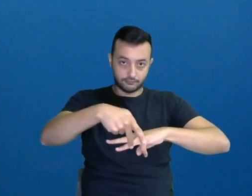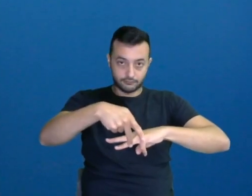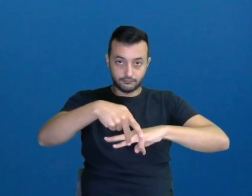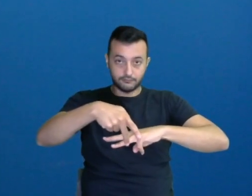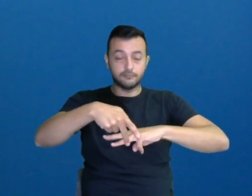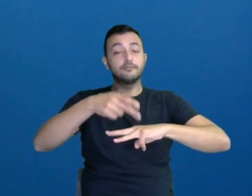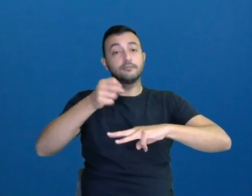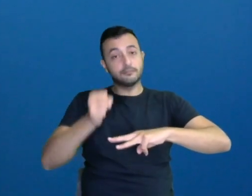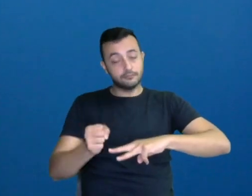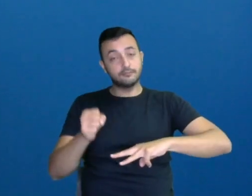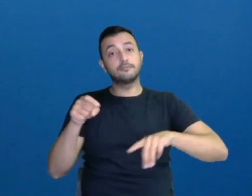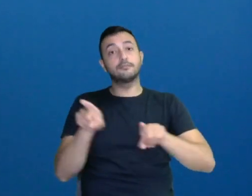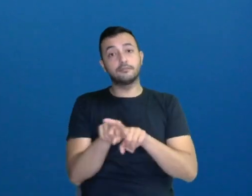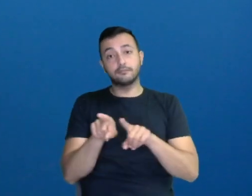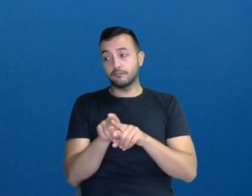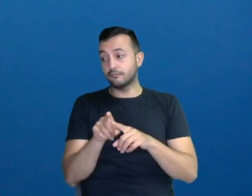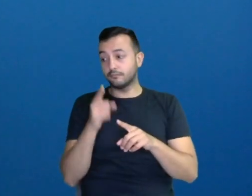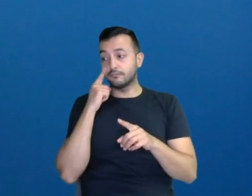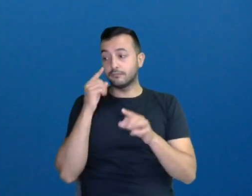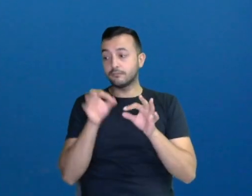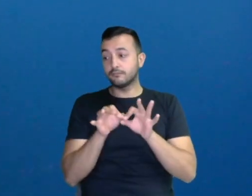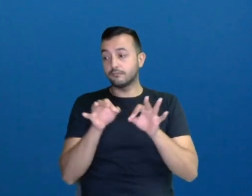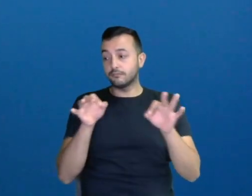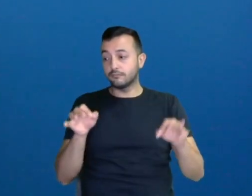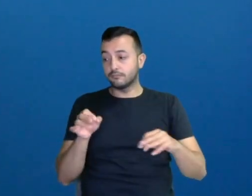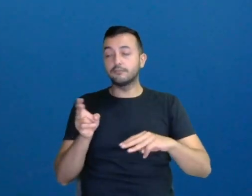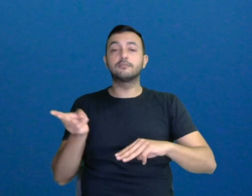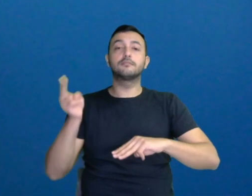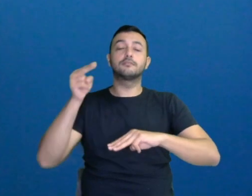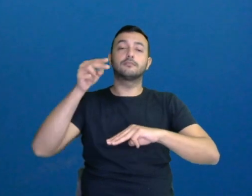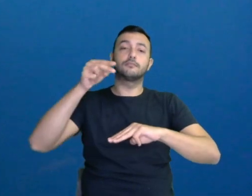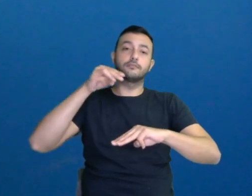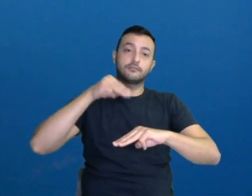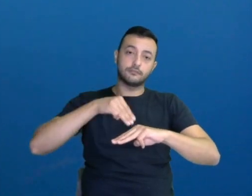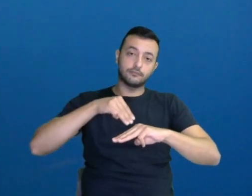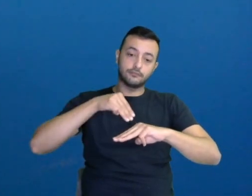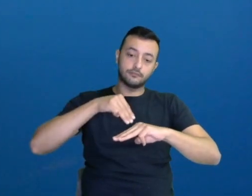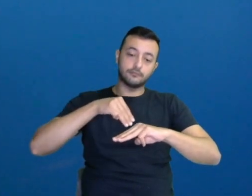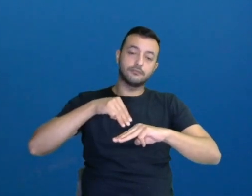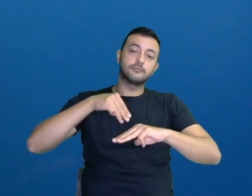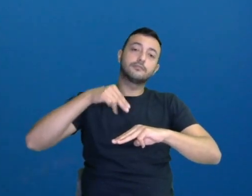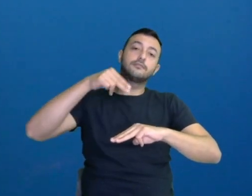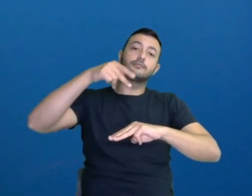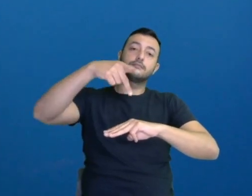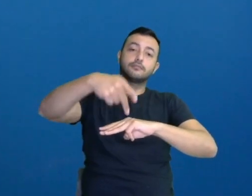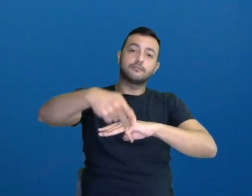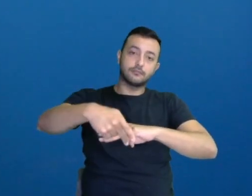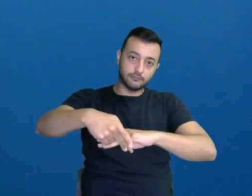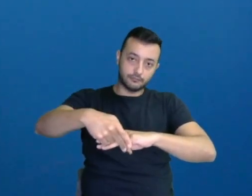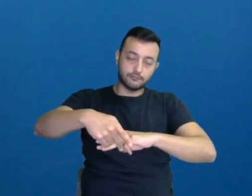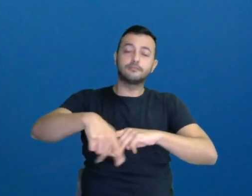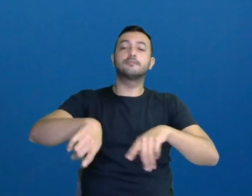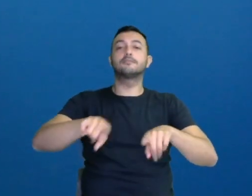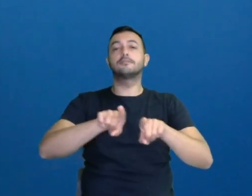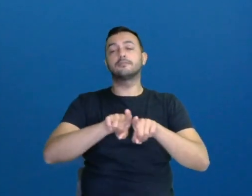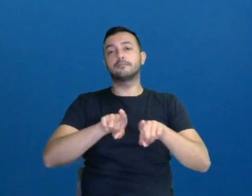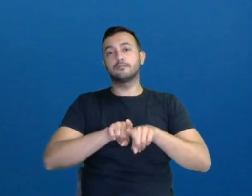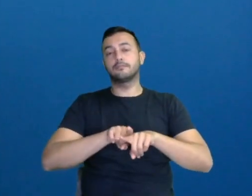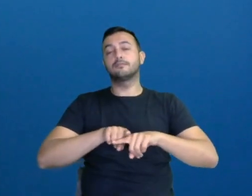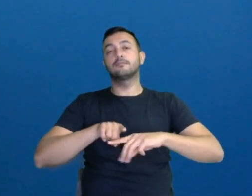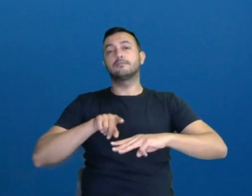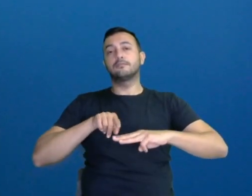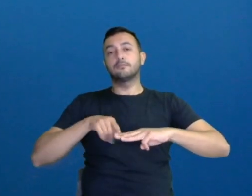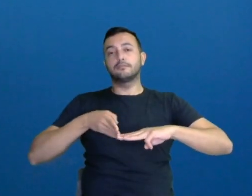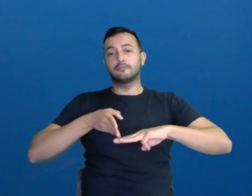podemos considerar esse segmento maior, que vai de M até P, tá? Do mesmo jeito, sob a